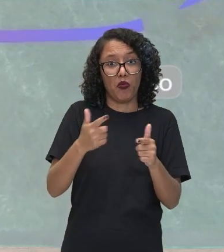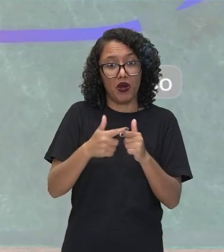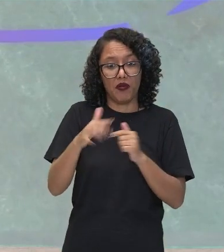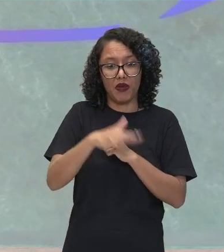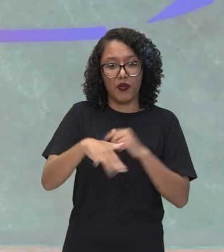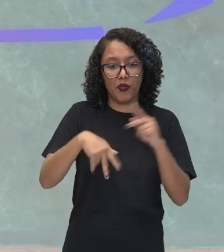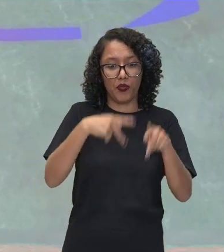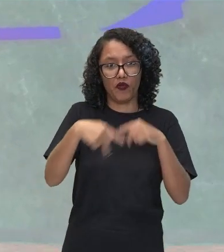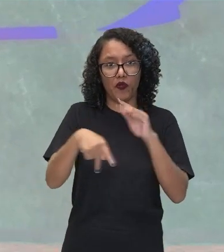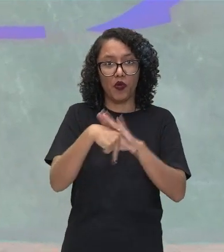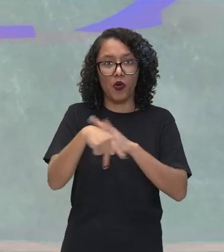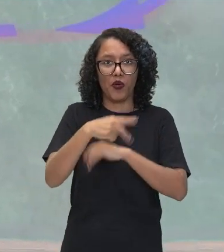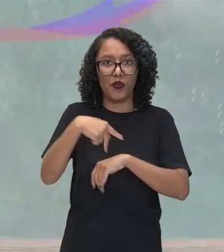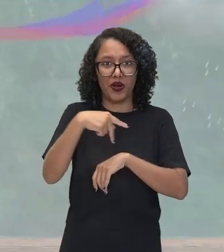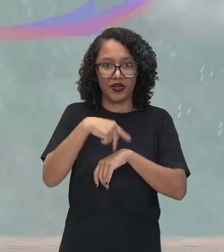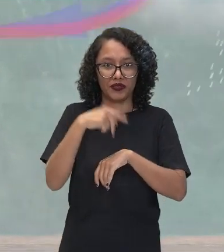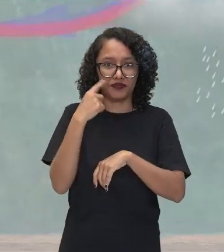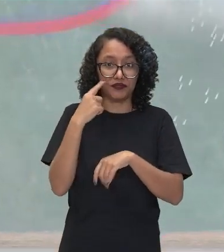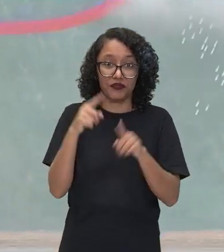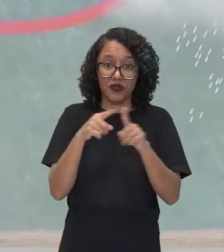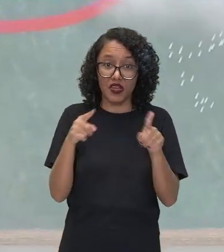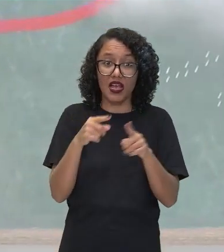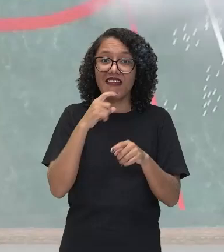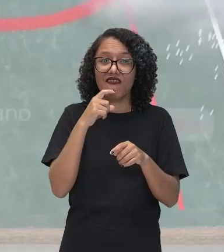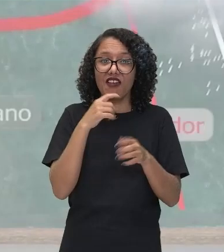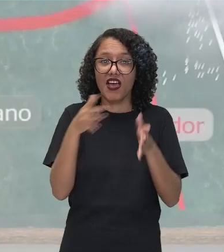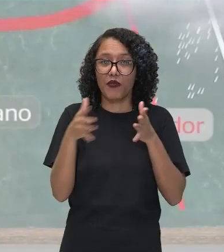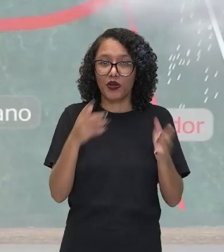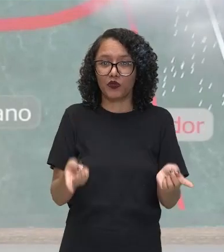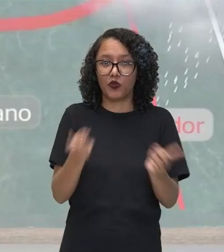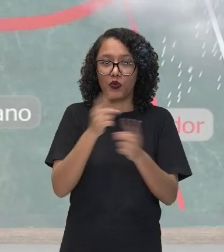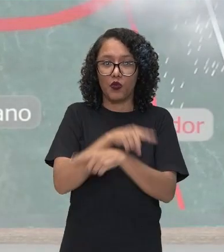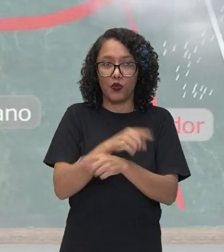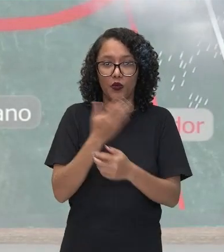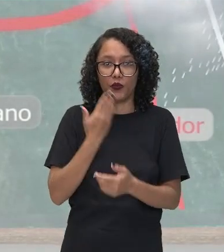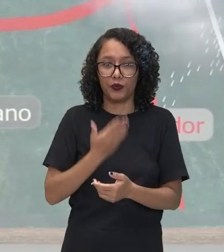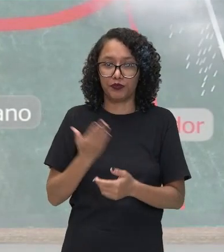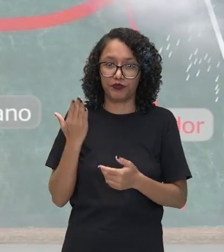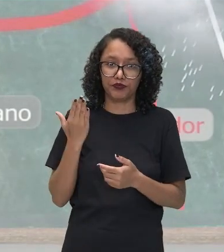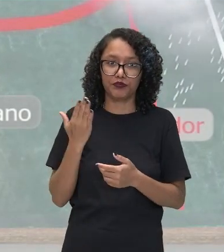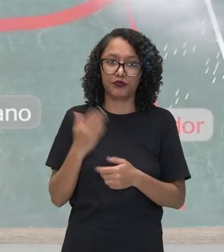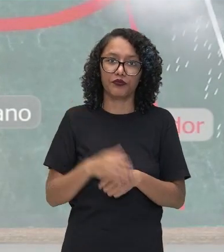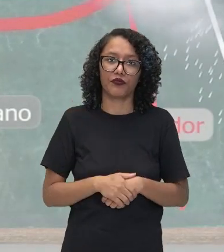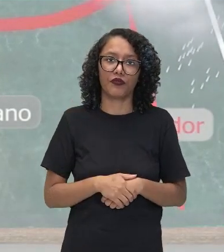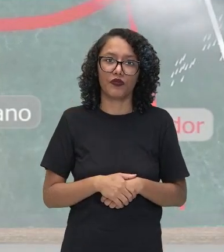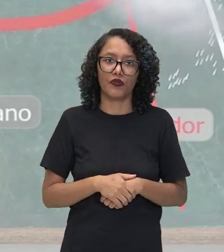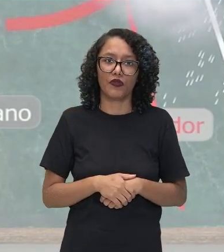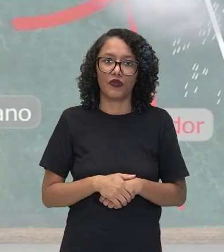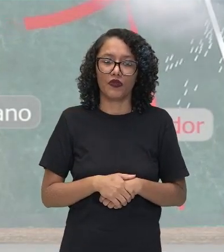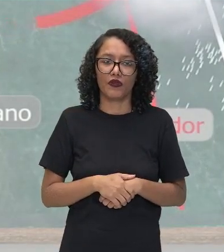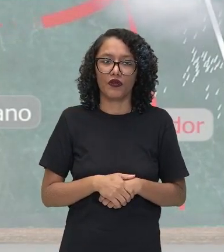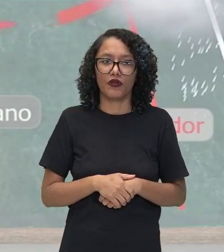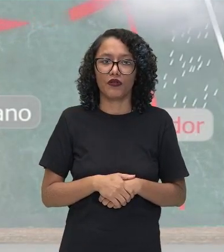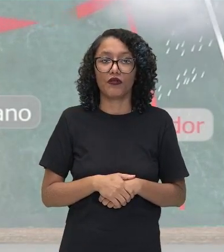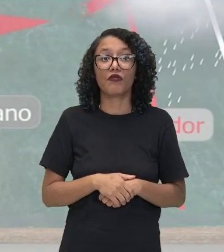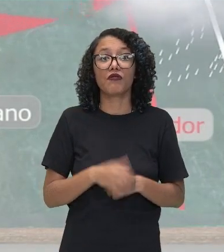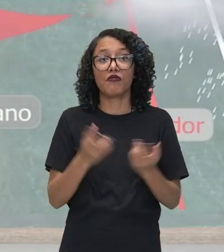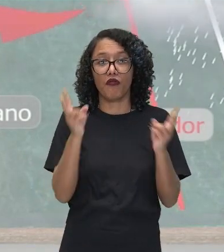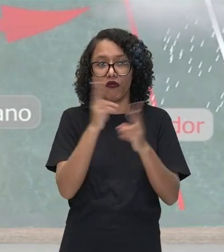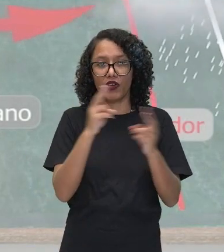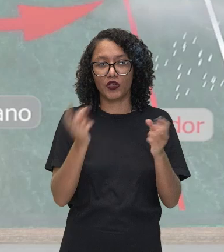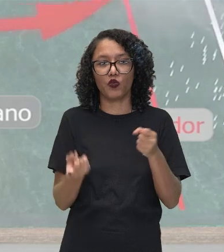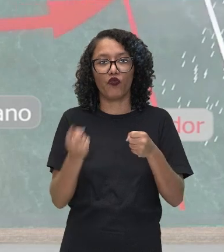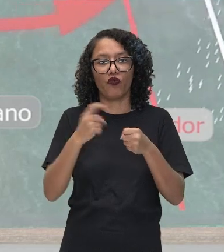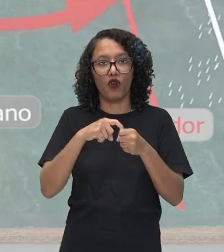Quando é inverno, é o contrário. Olha só, agora eu vou ter que os ventos vão levar